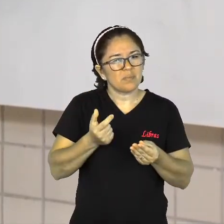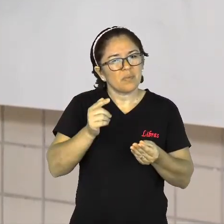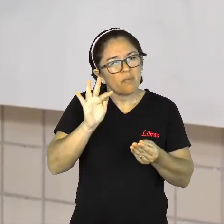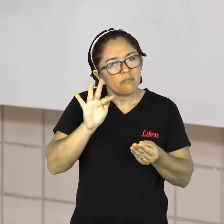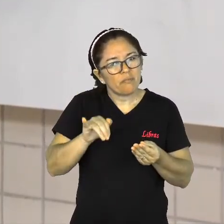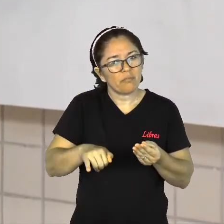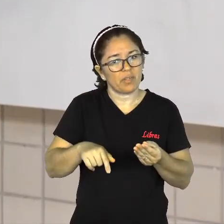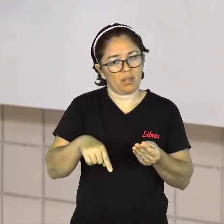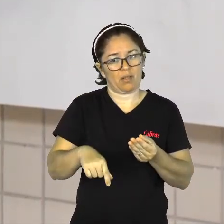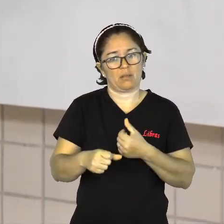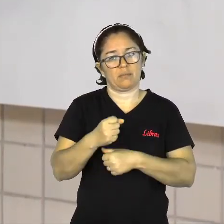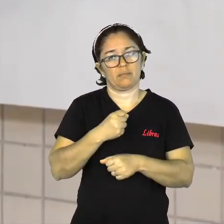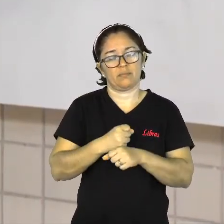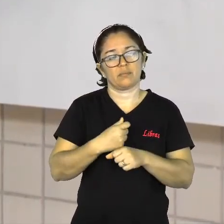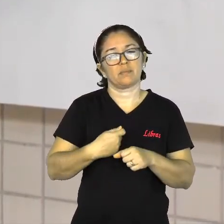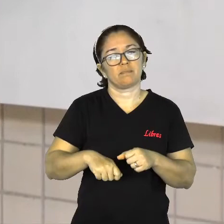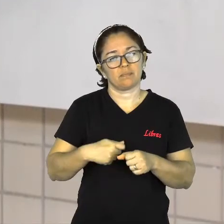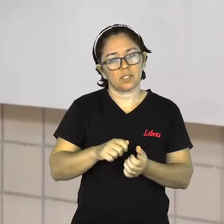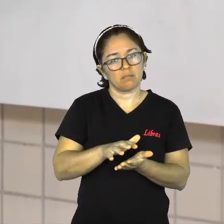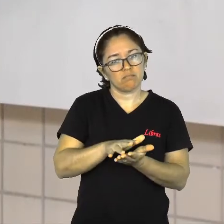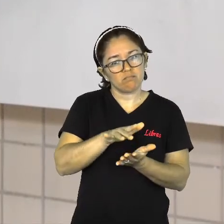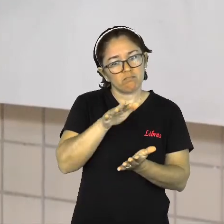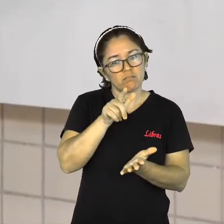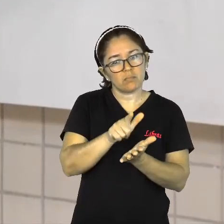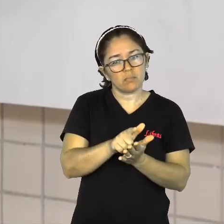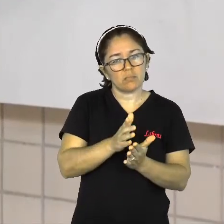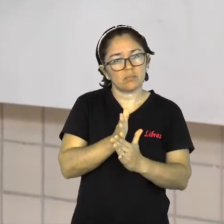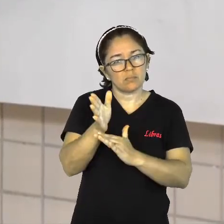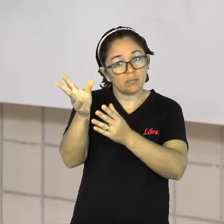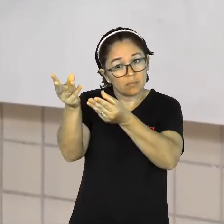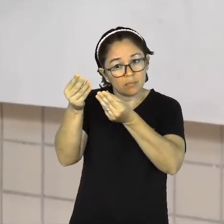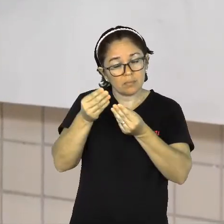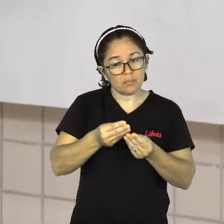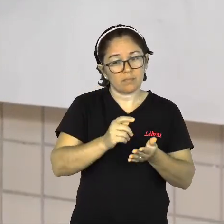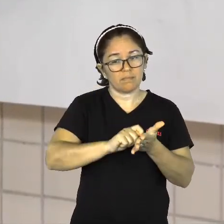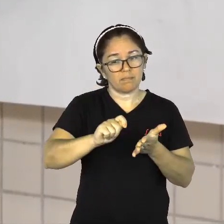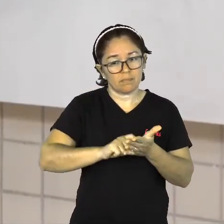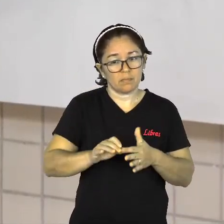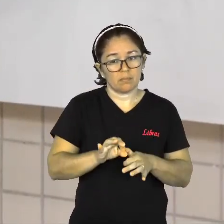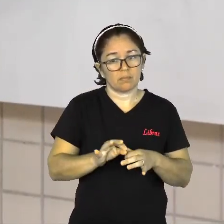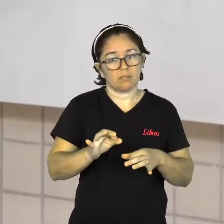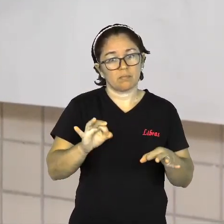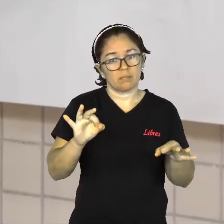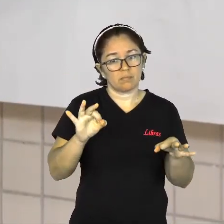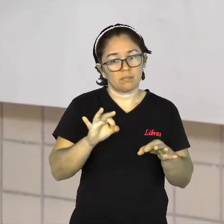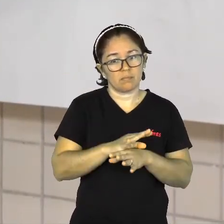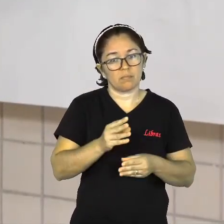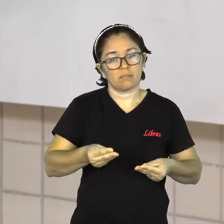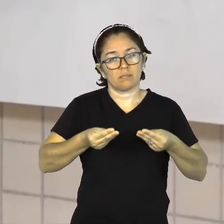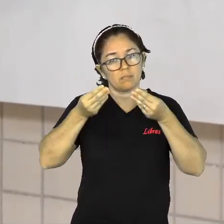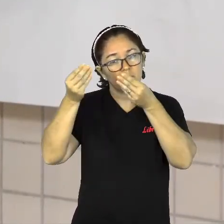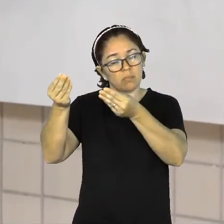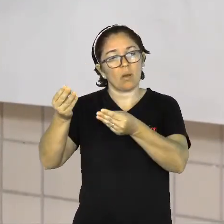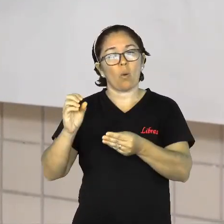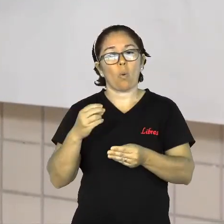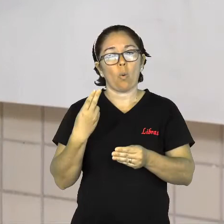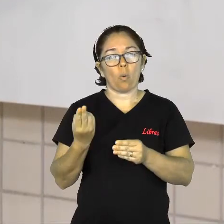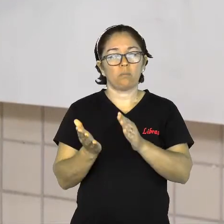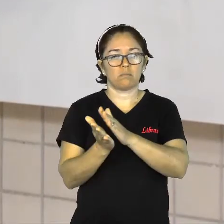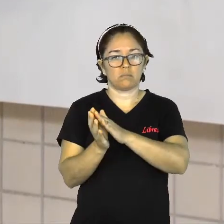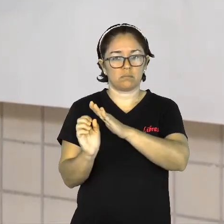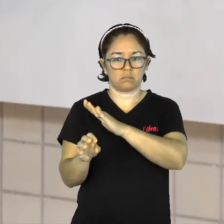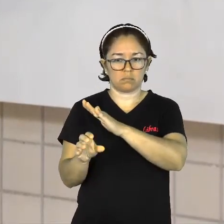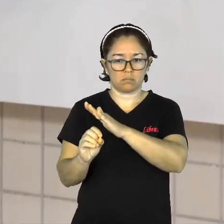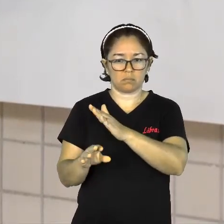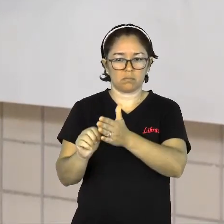não esqueça de pegar o bloco de atividades, responder e devolver na sua escola. Ou entrar na plataforma Homeschool